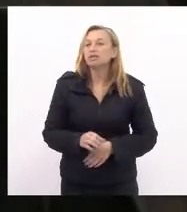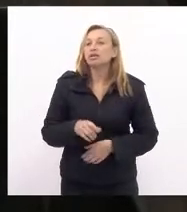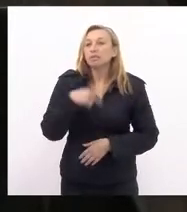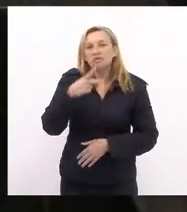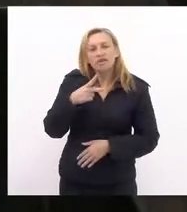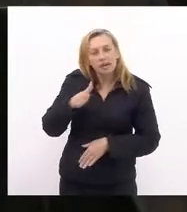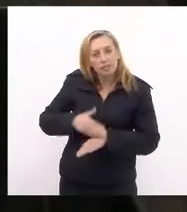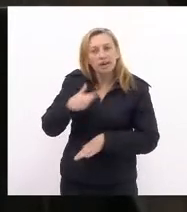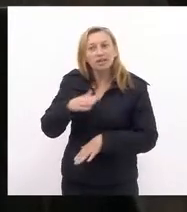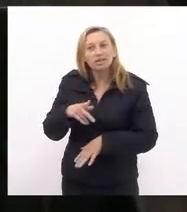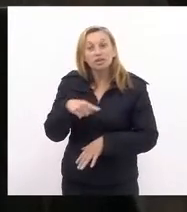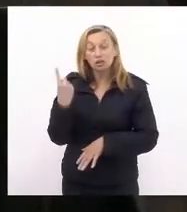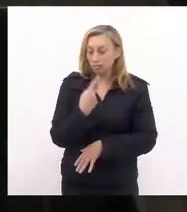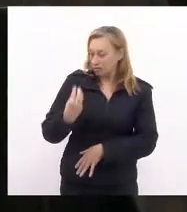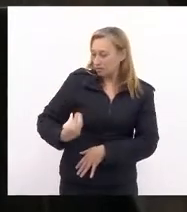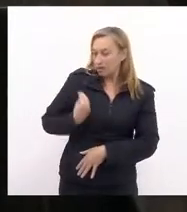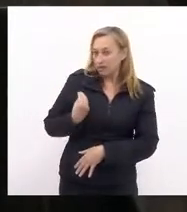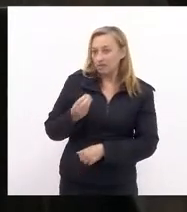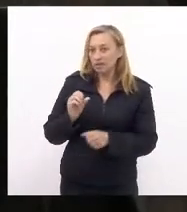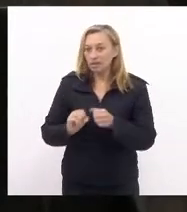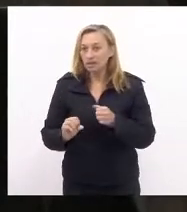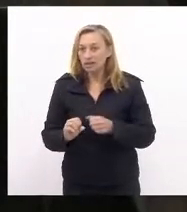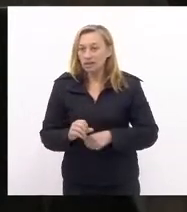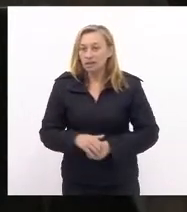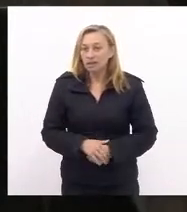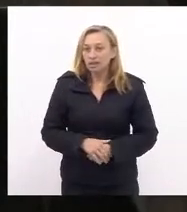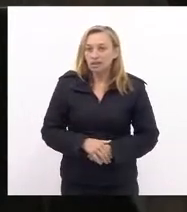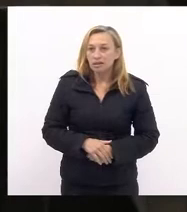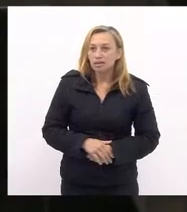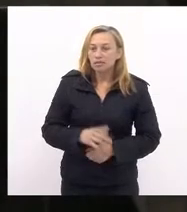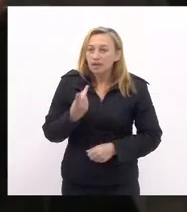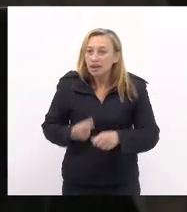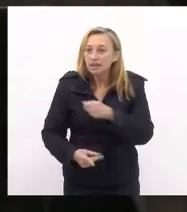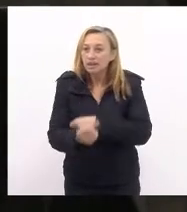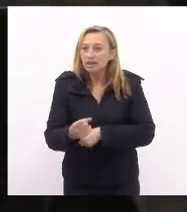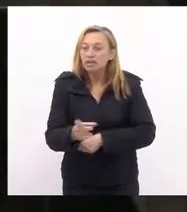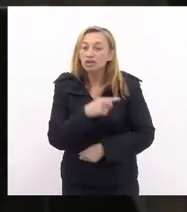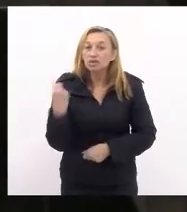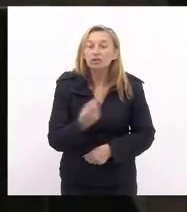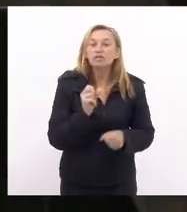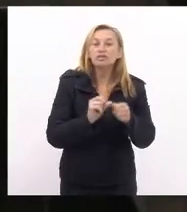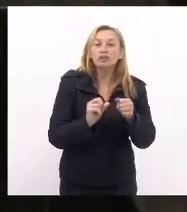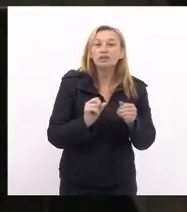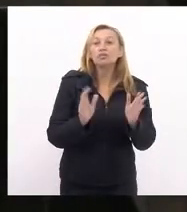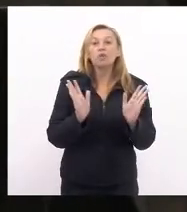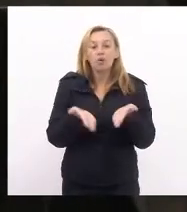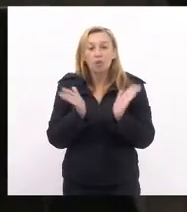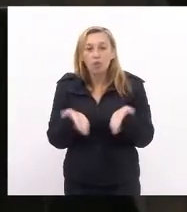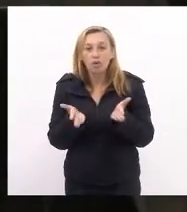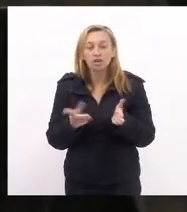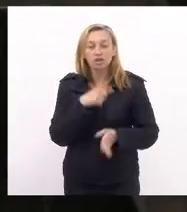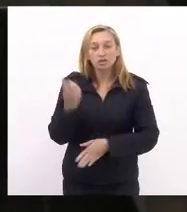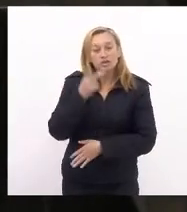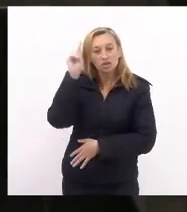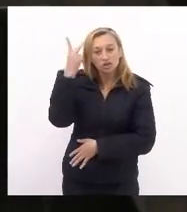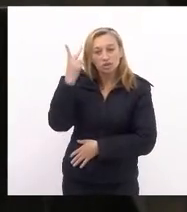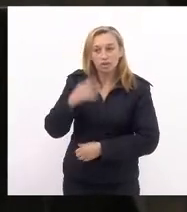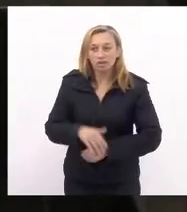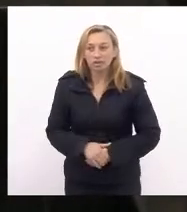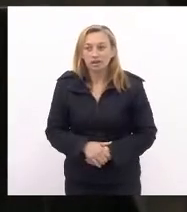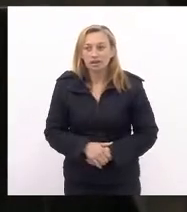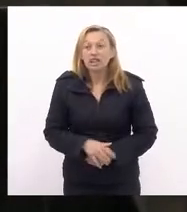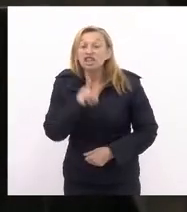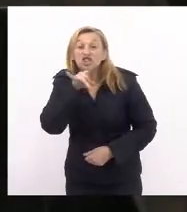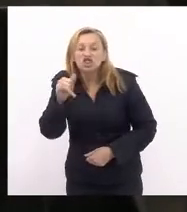que fazemos em vida ecoa pela eternidade. É isso que nós estamos fazendo hoje. Essa é a nossa história. E